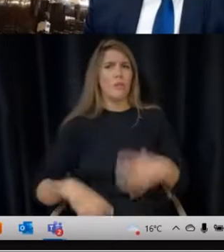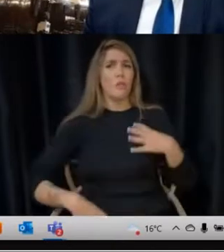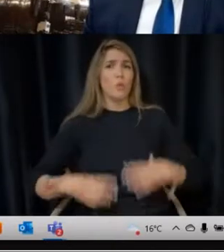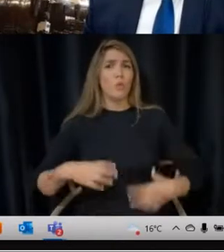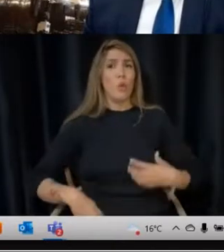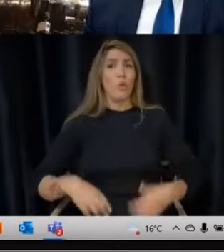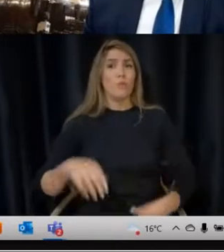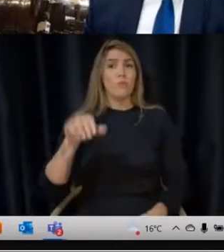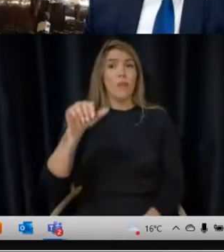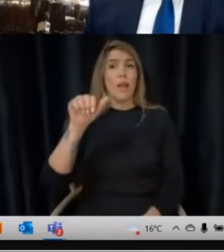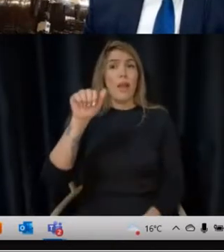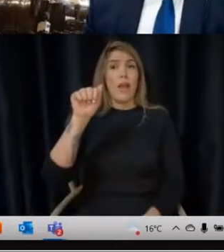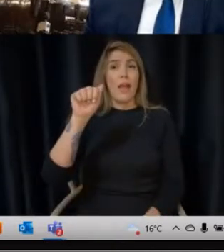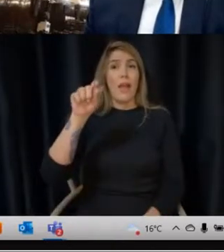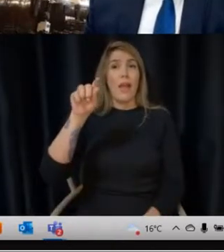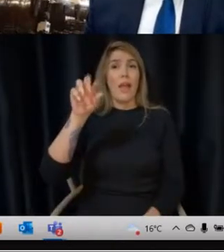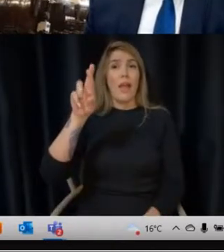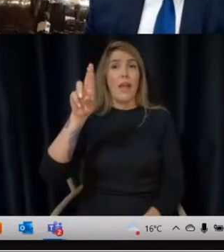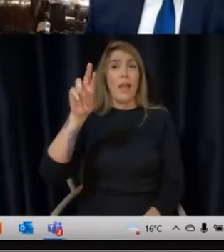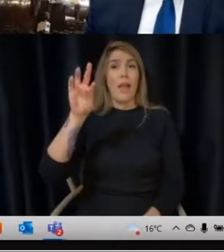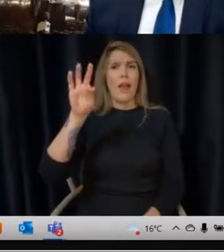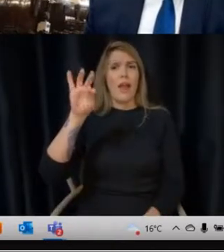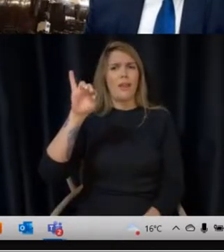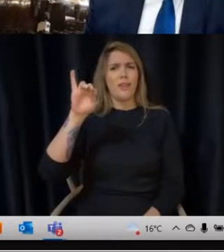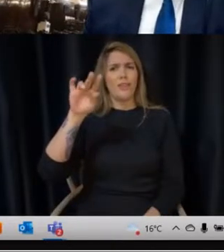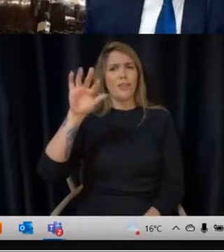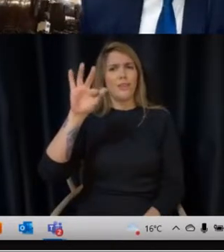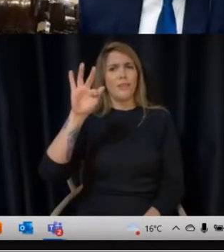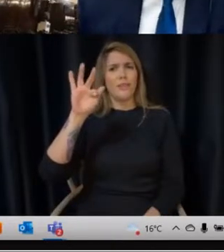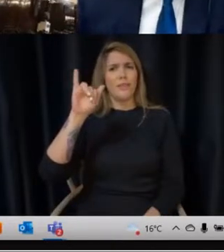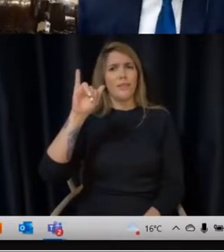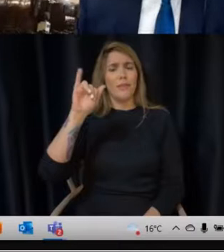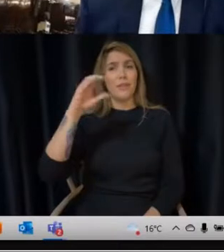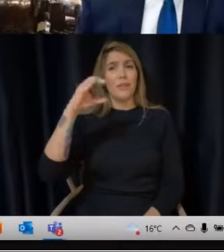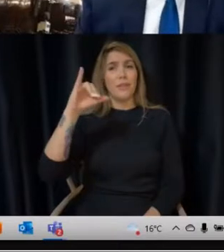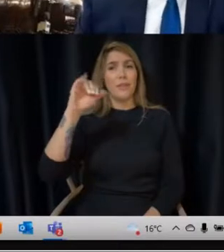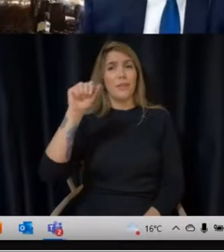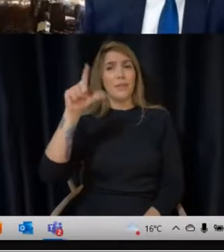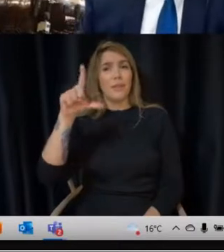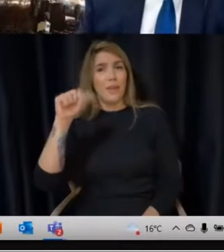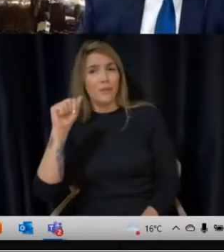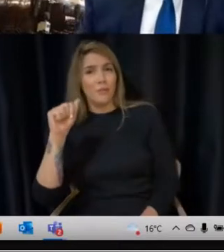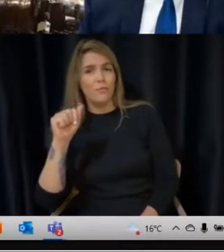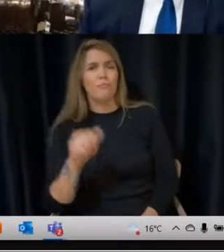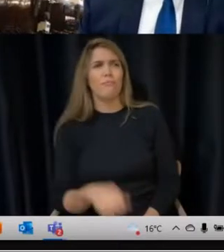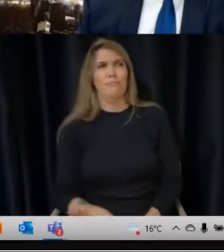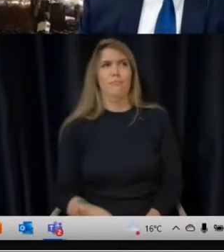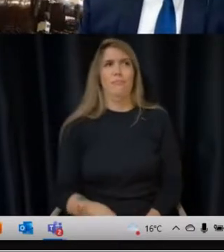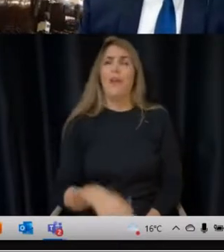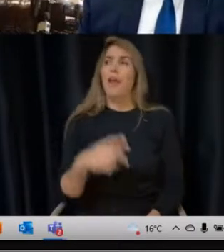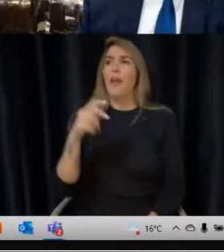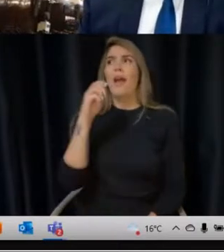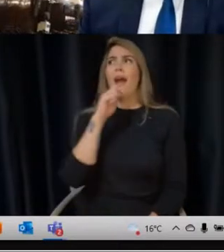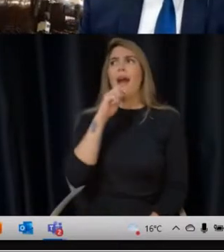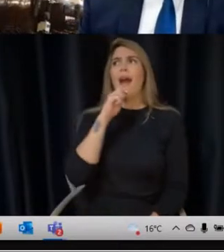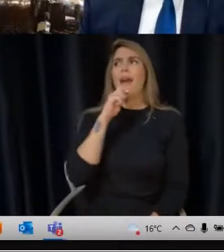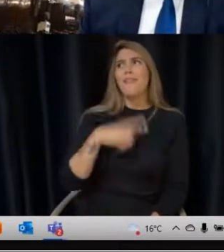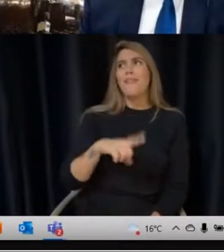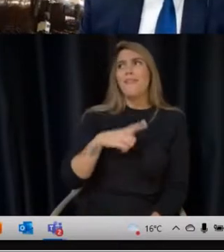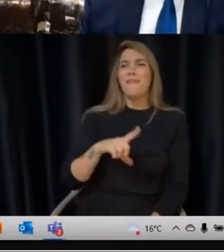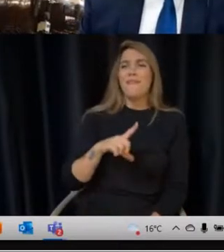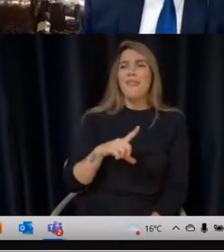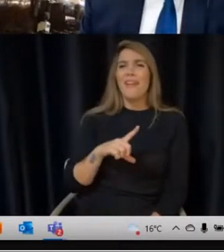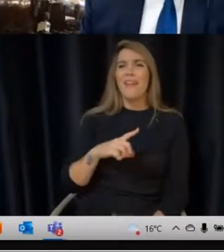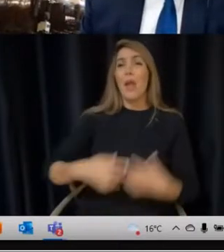Na verdade, a gente ainda não tem órgãos artificiais, né? Existem estudos aí que são xenotransplantes, que